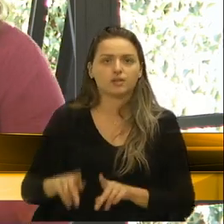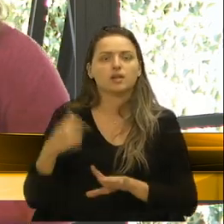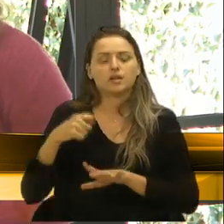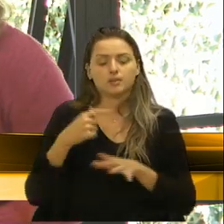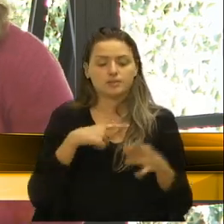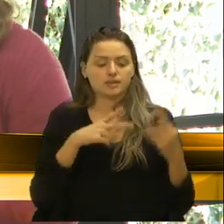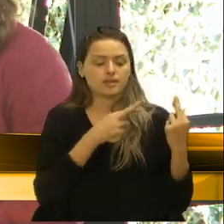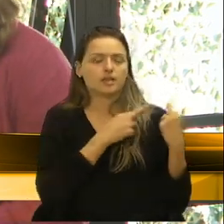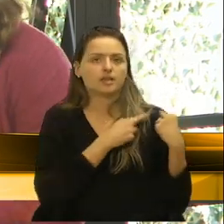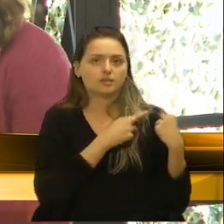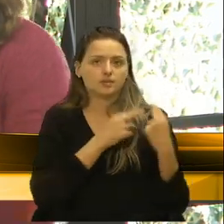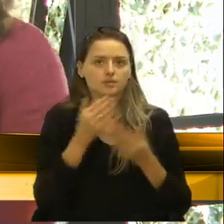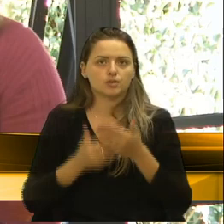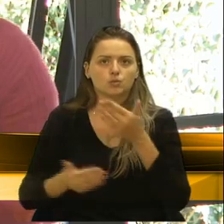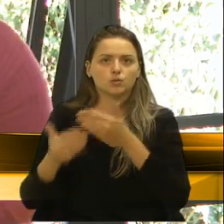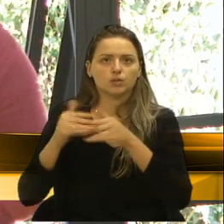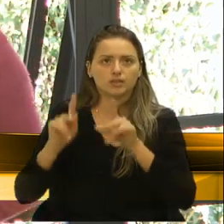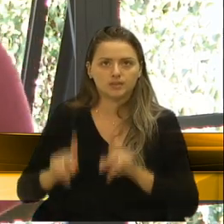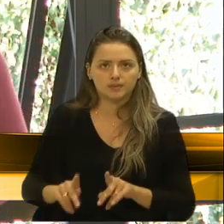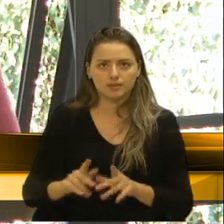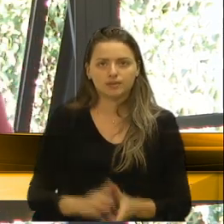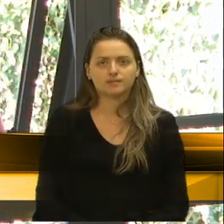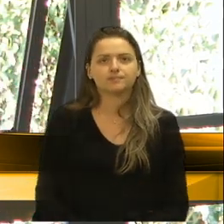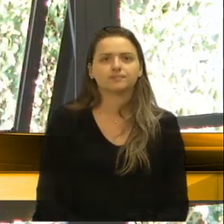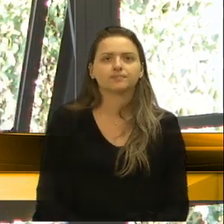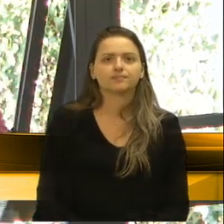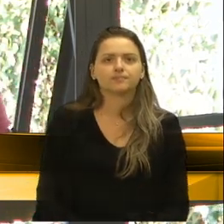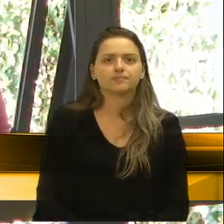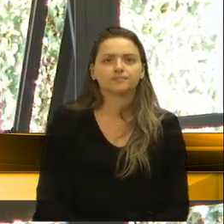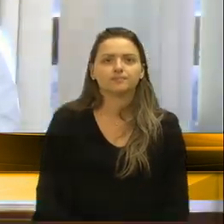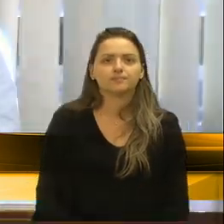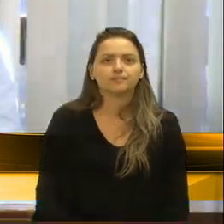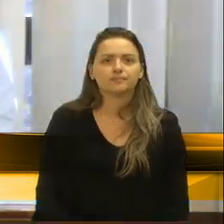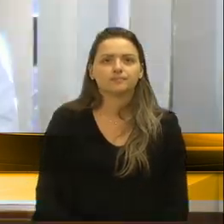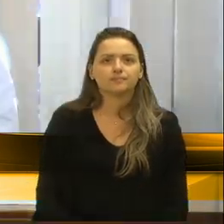responsabilidade com todos e todas nós. Declaração.